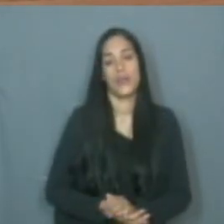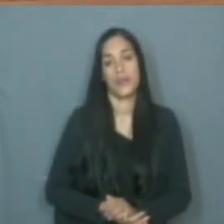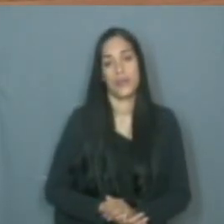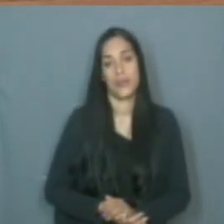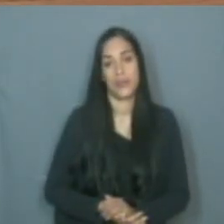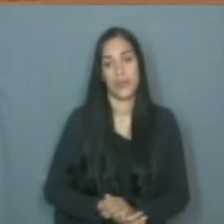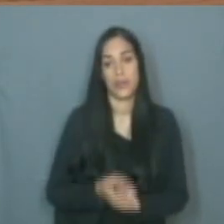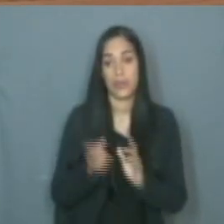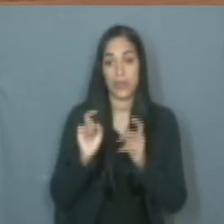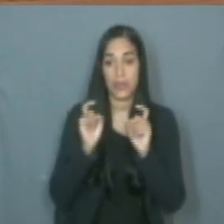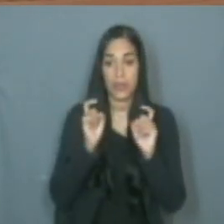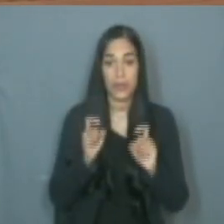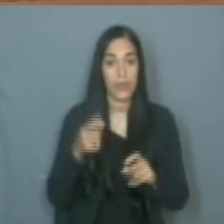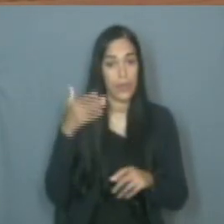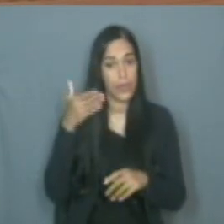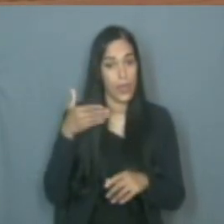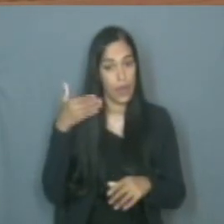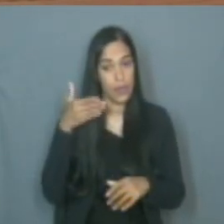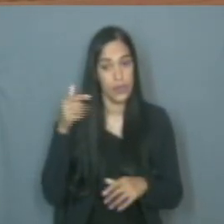eu vou discutir aqui